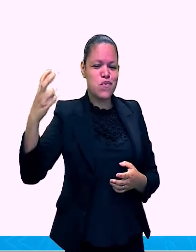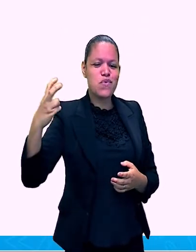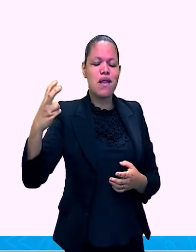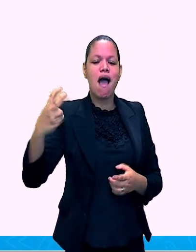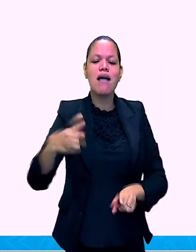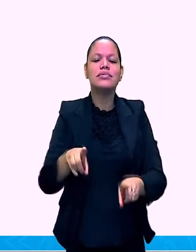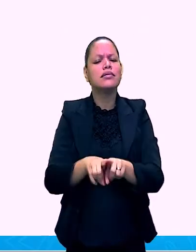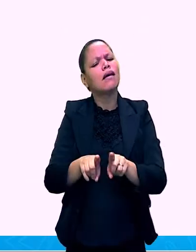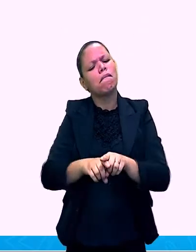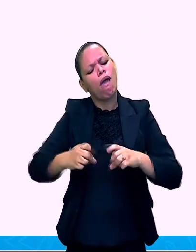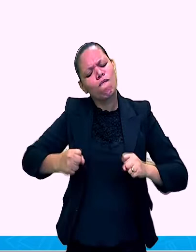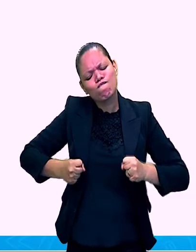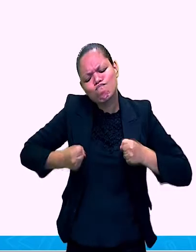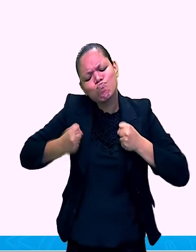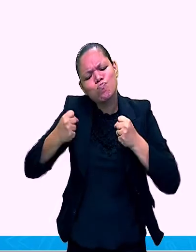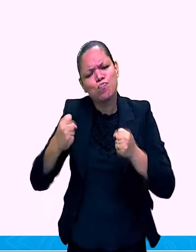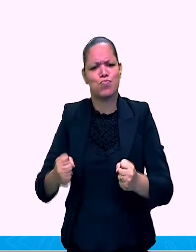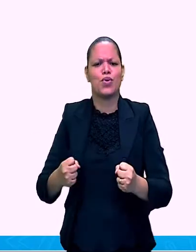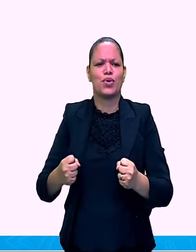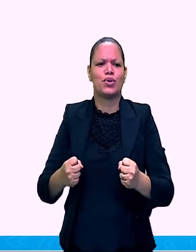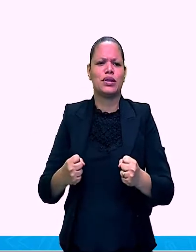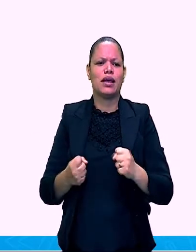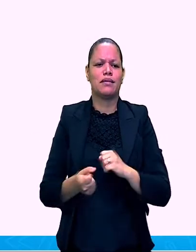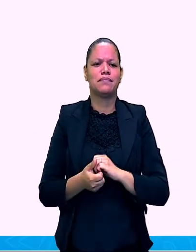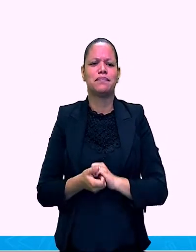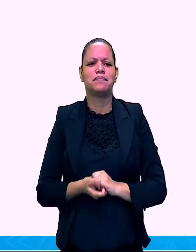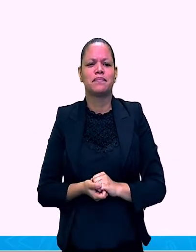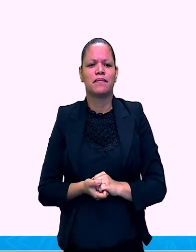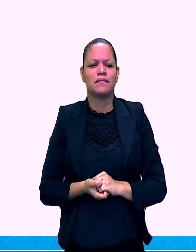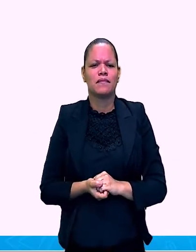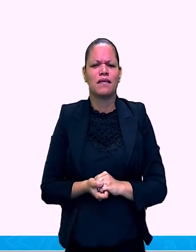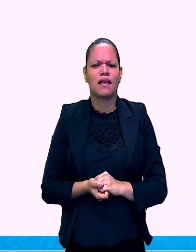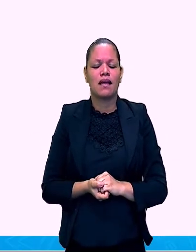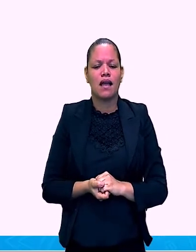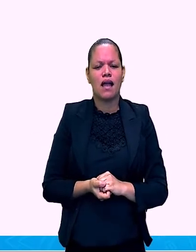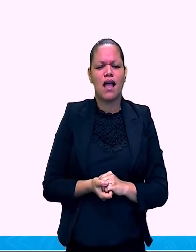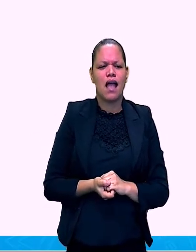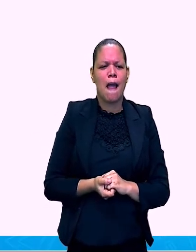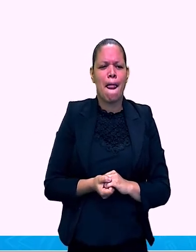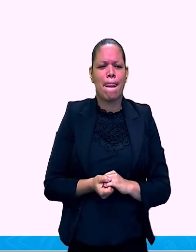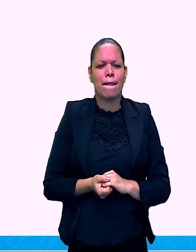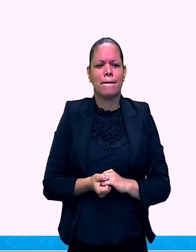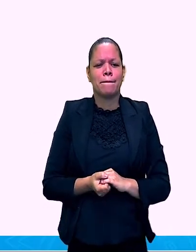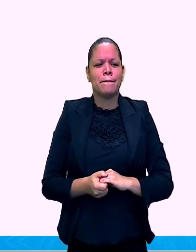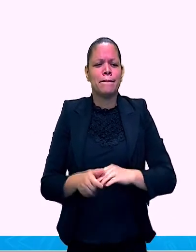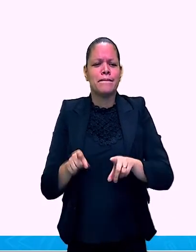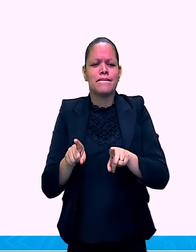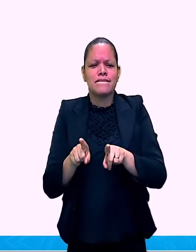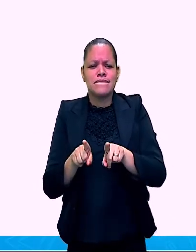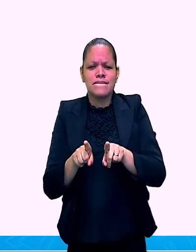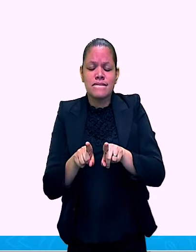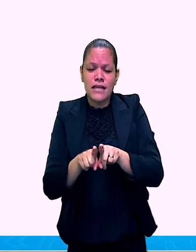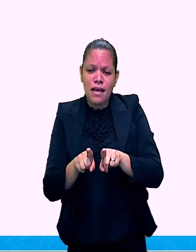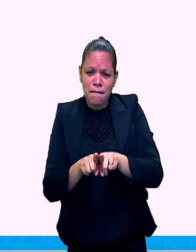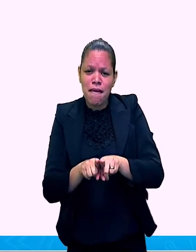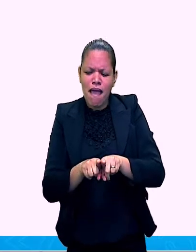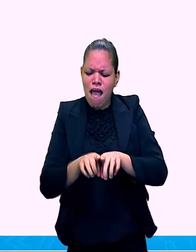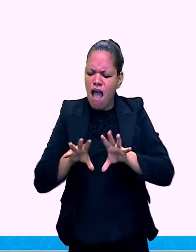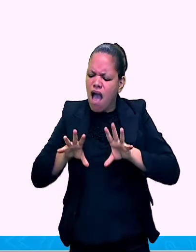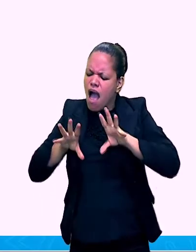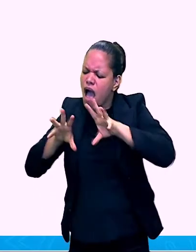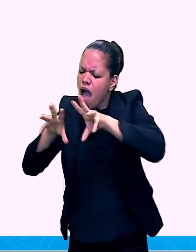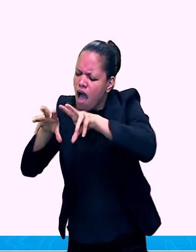e se apoderar daquilo ali, ter como dele, cuidar como dele. A apoderação do território